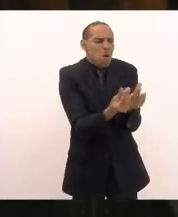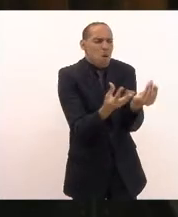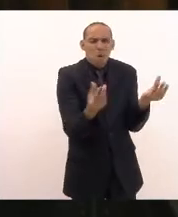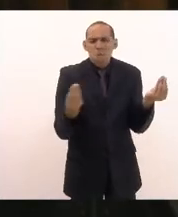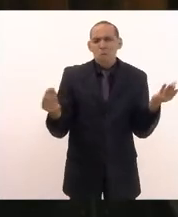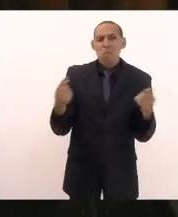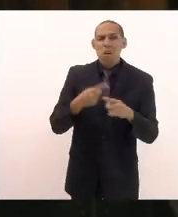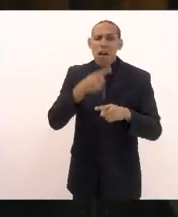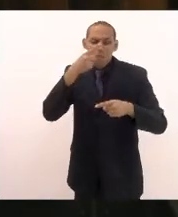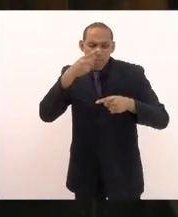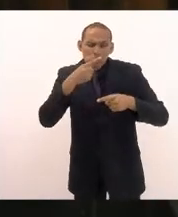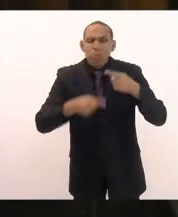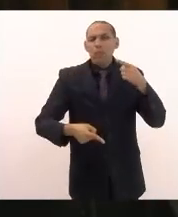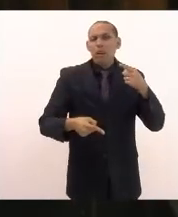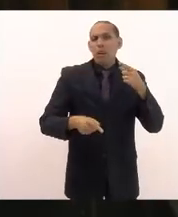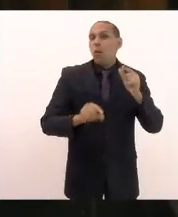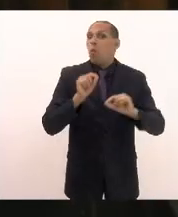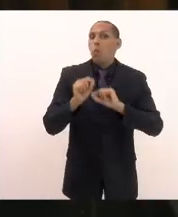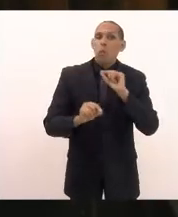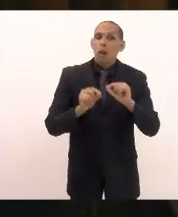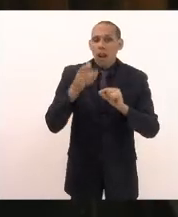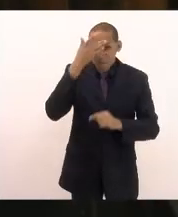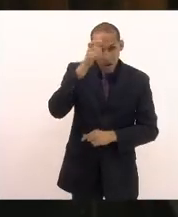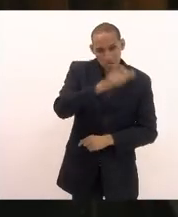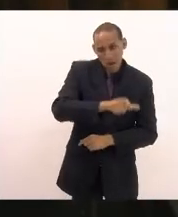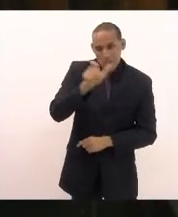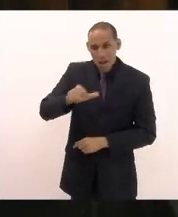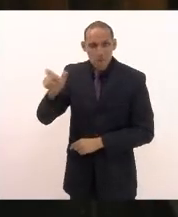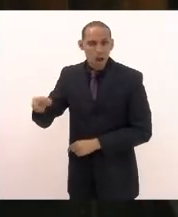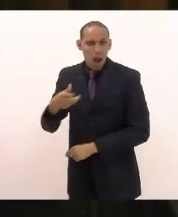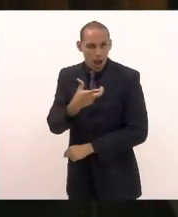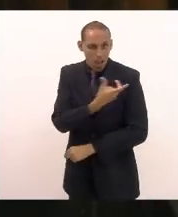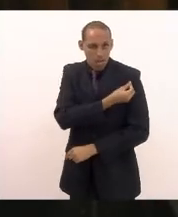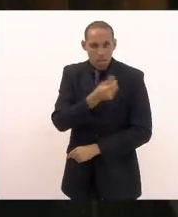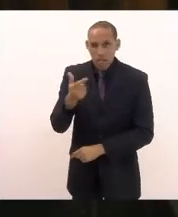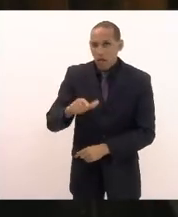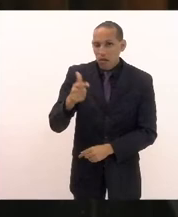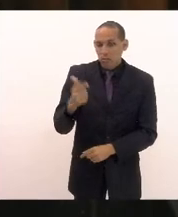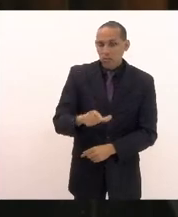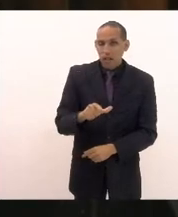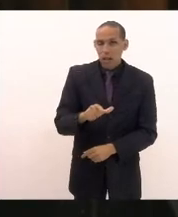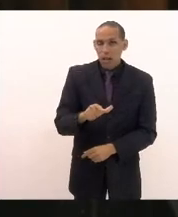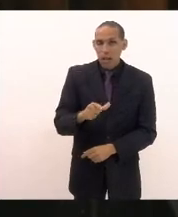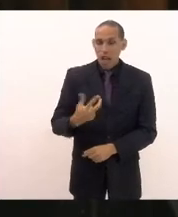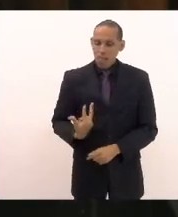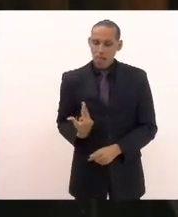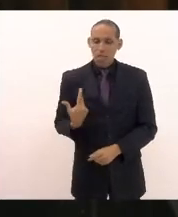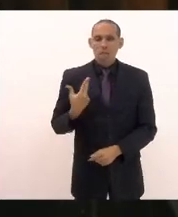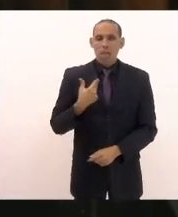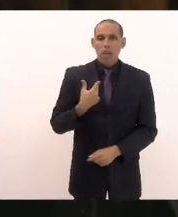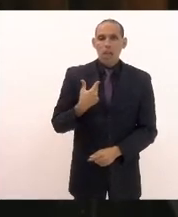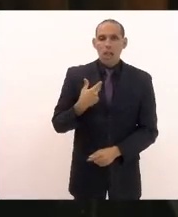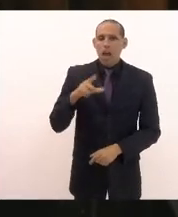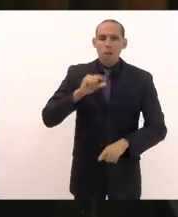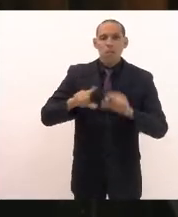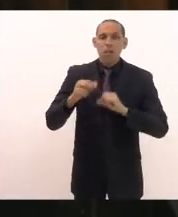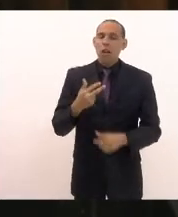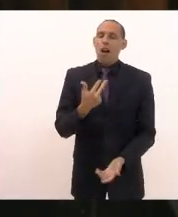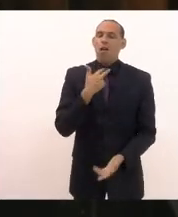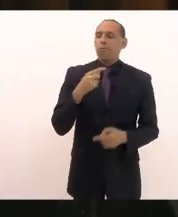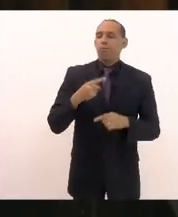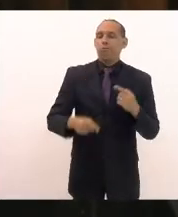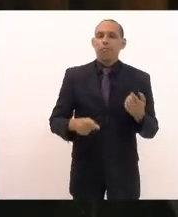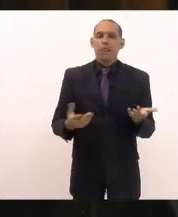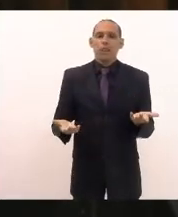quando proibiu aqueles que não tivessem a vacina de fazerem cirurgias eletivas. Meu Deus do céu, eu